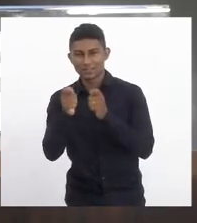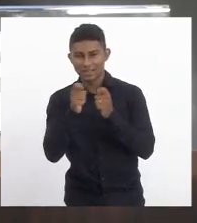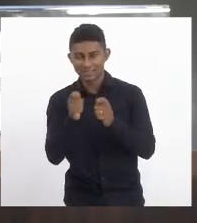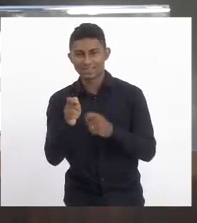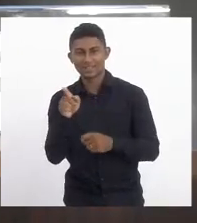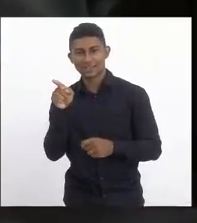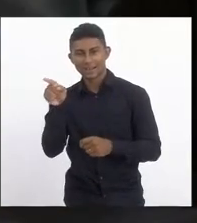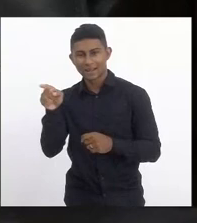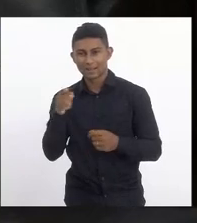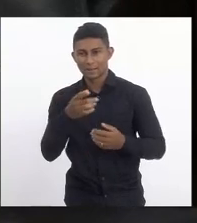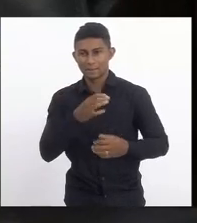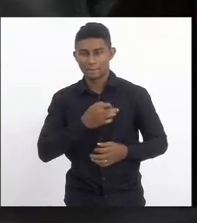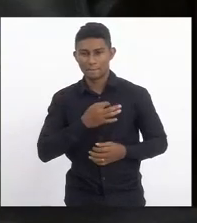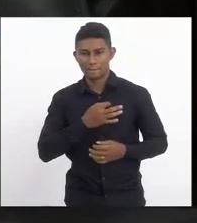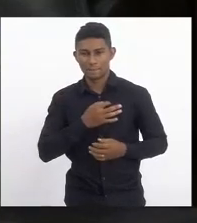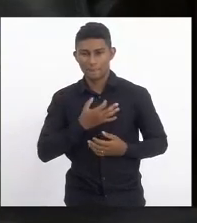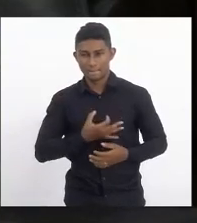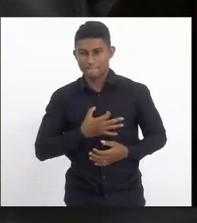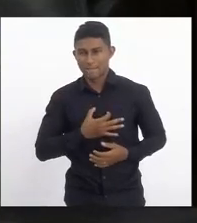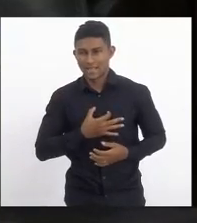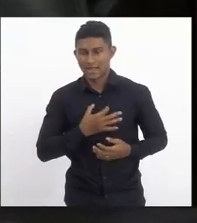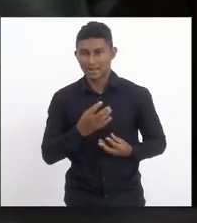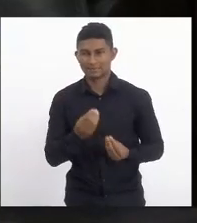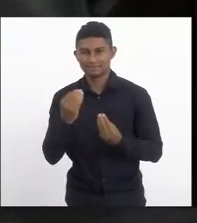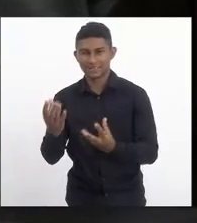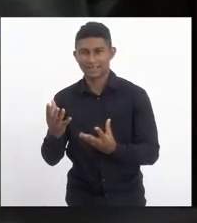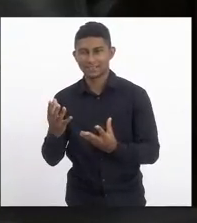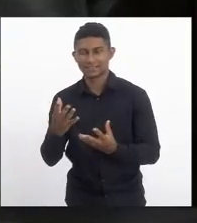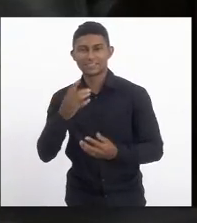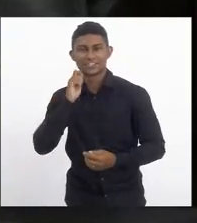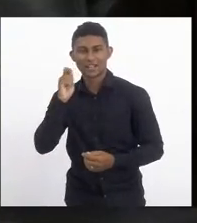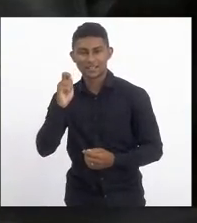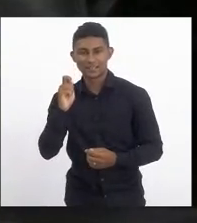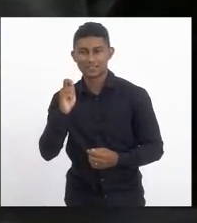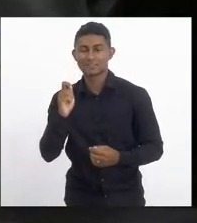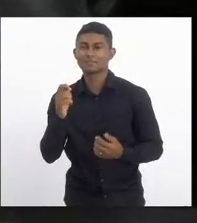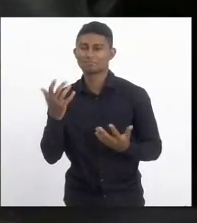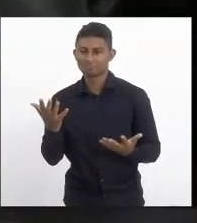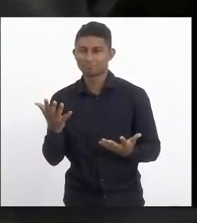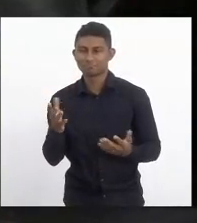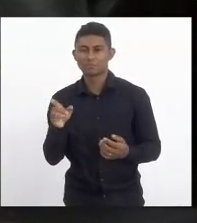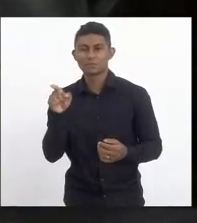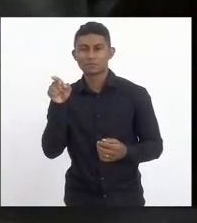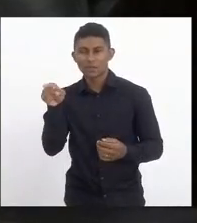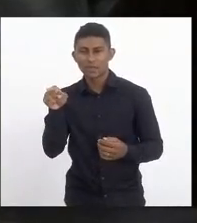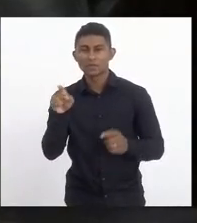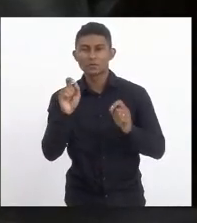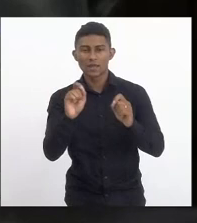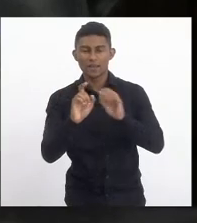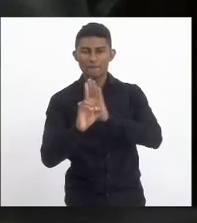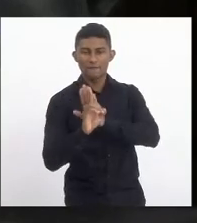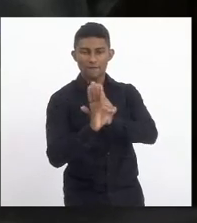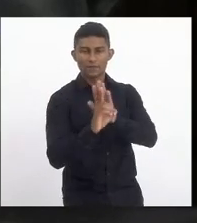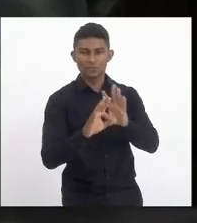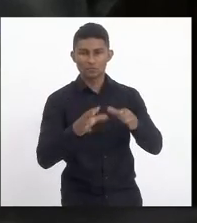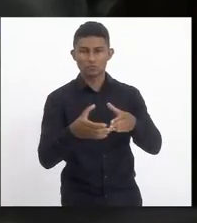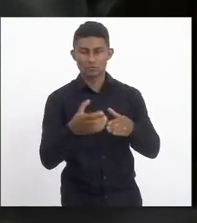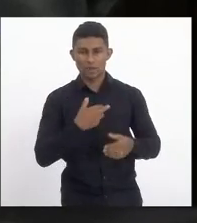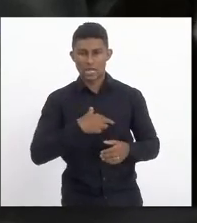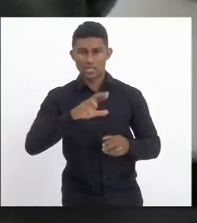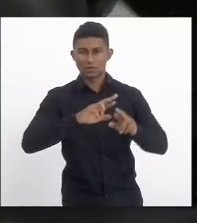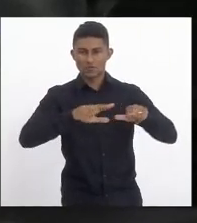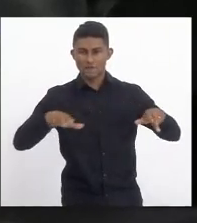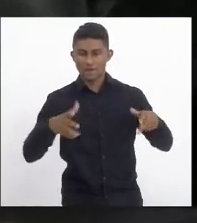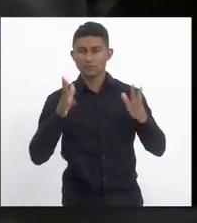Tiradentes, maior honraria da Alerj, por sua brilhante atuação à frente do Instituto Expo Religião, que está comemorando 10